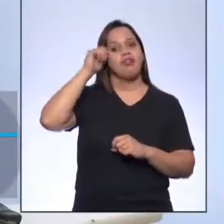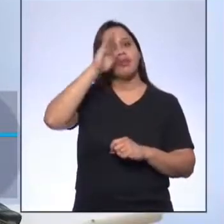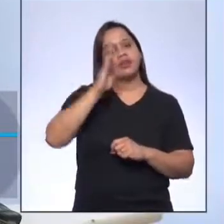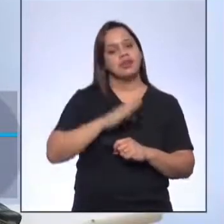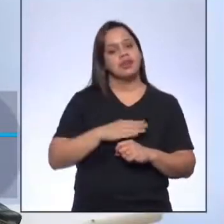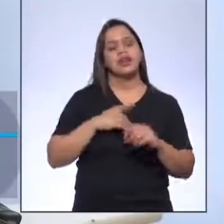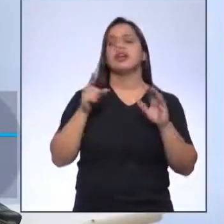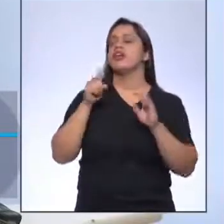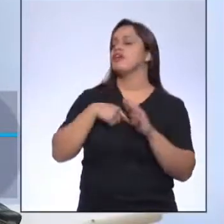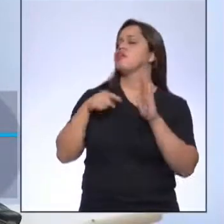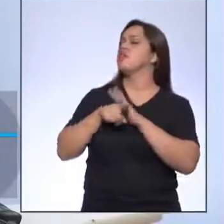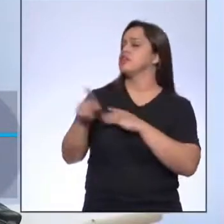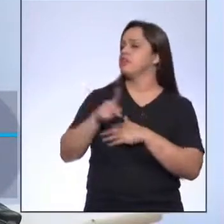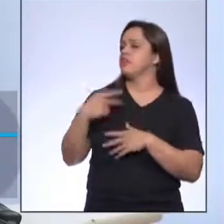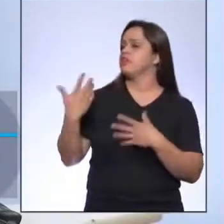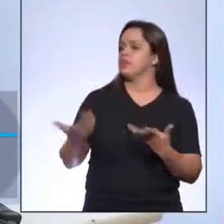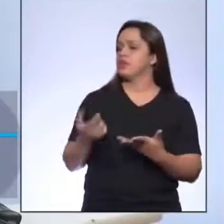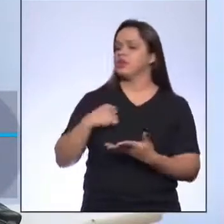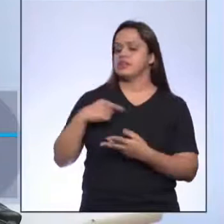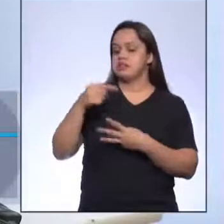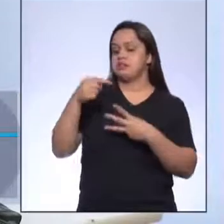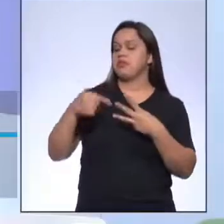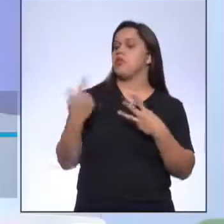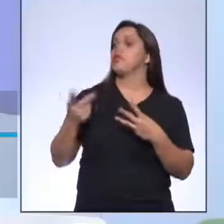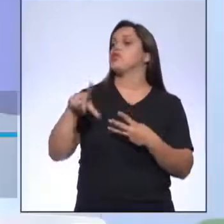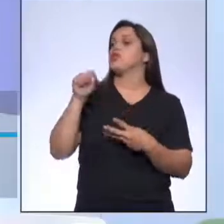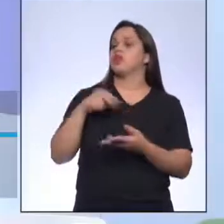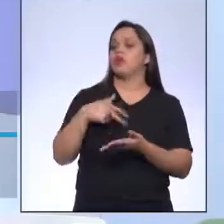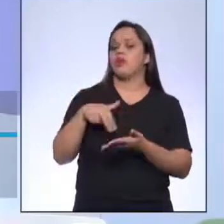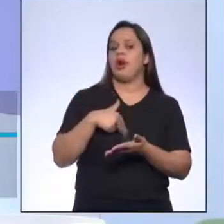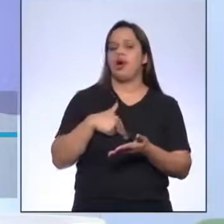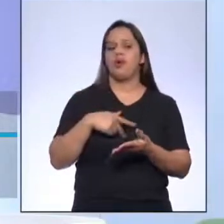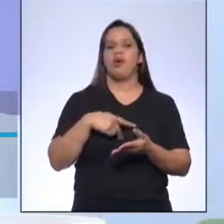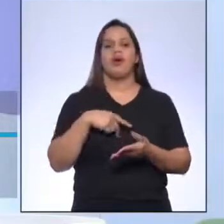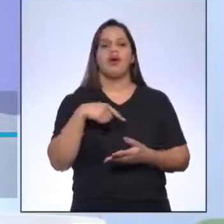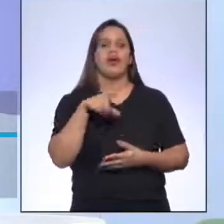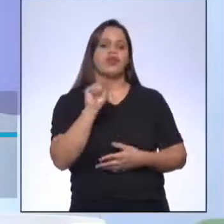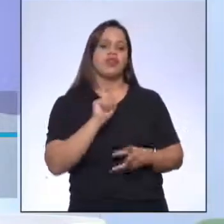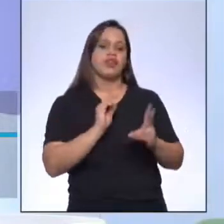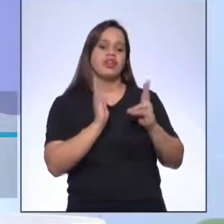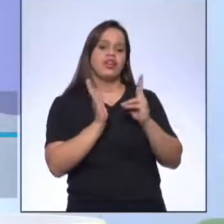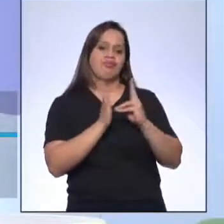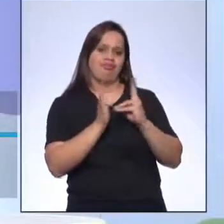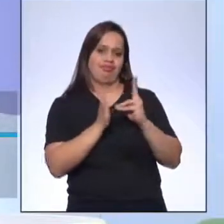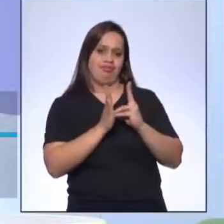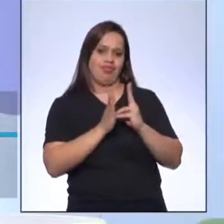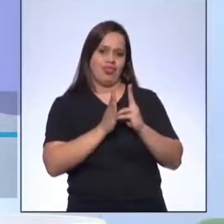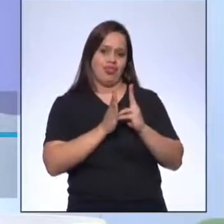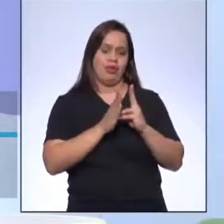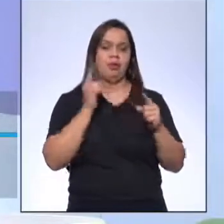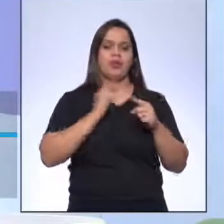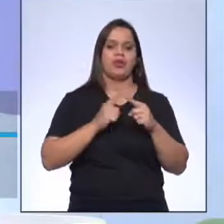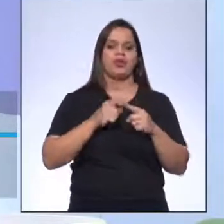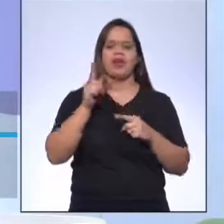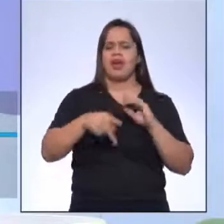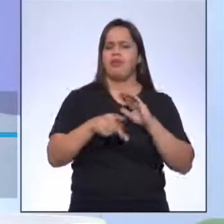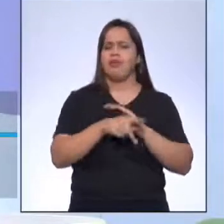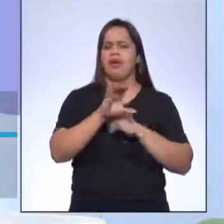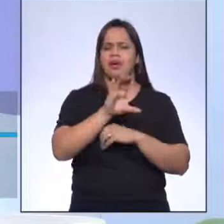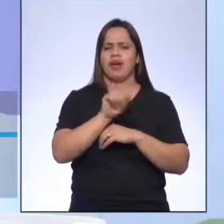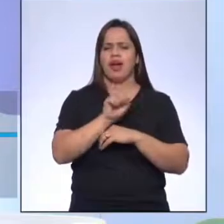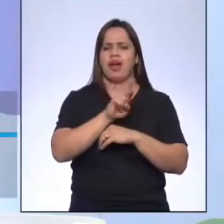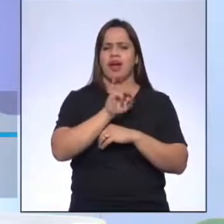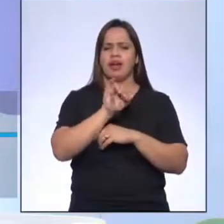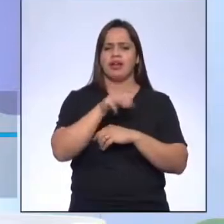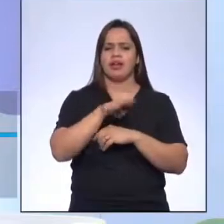africana, indígena ou afro-brasileira? Indígena, o carimbó é uma coisa maravilhosa, é lindo de ser